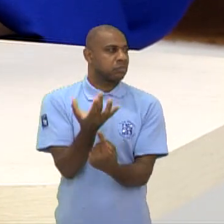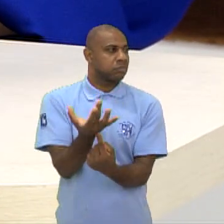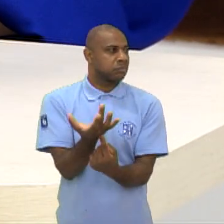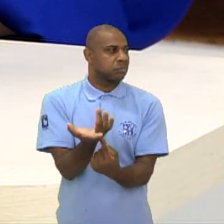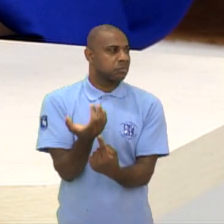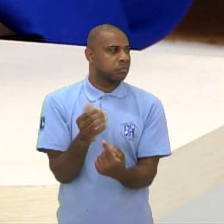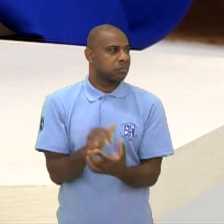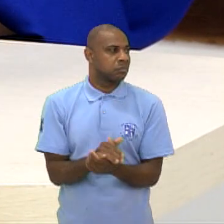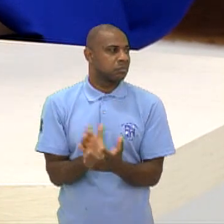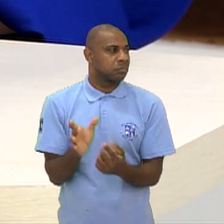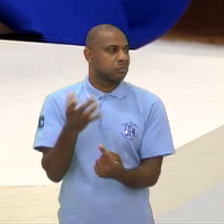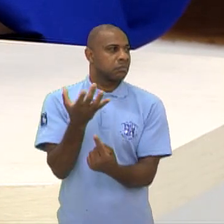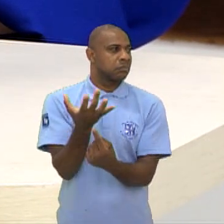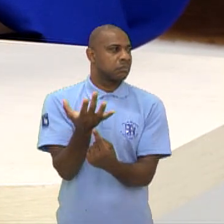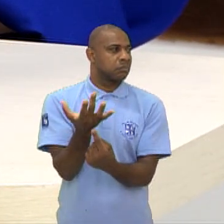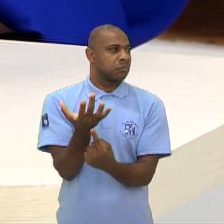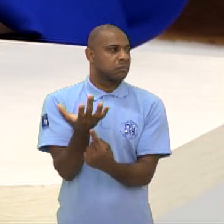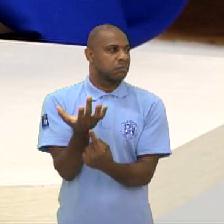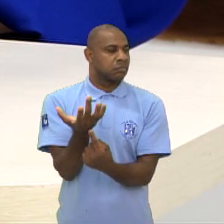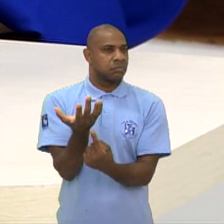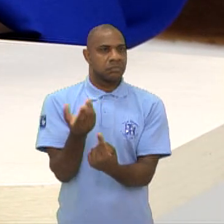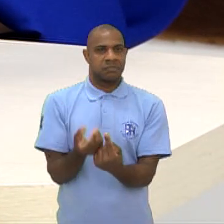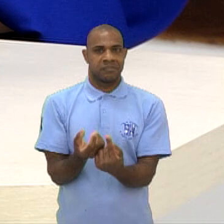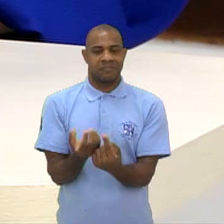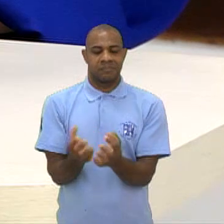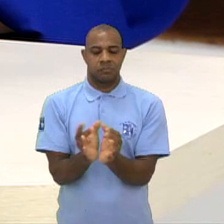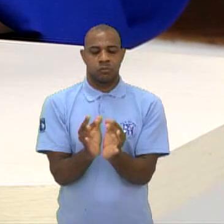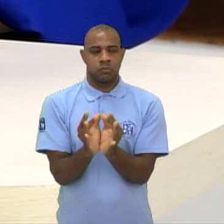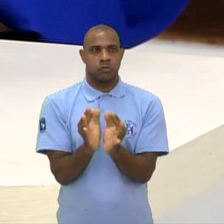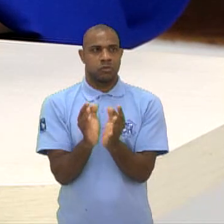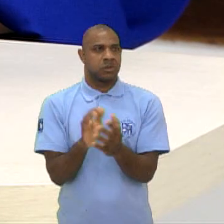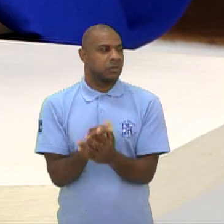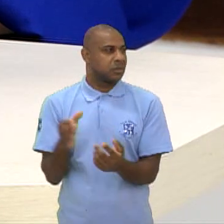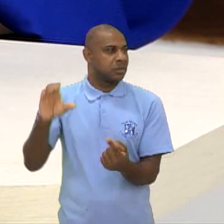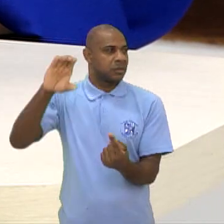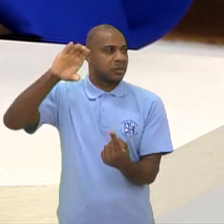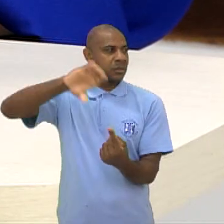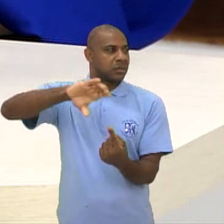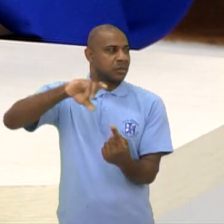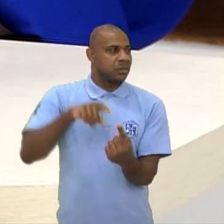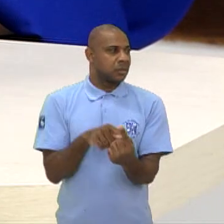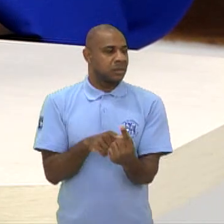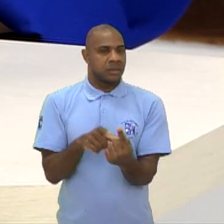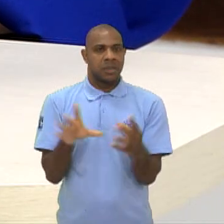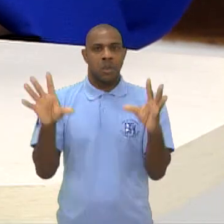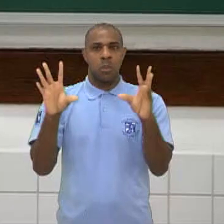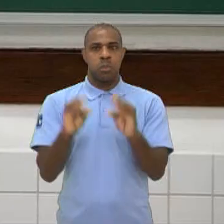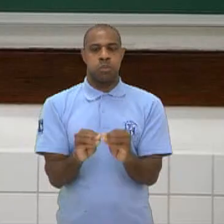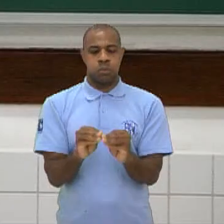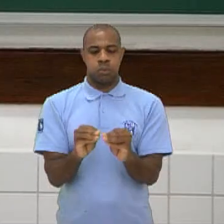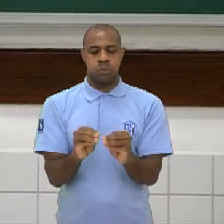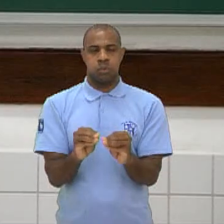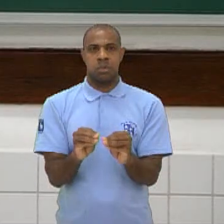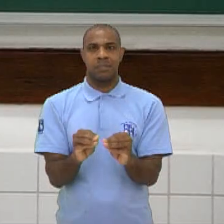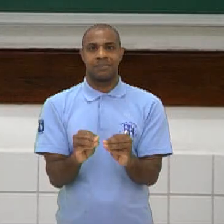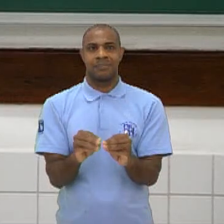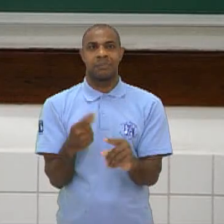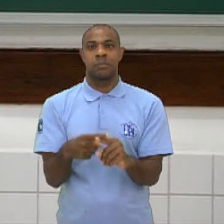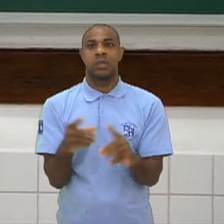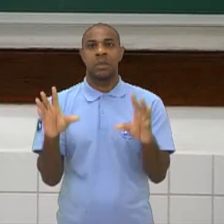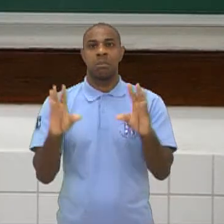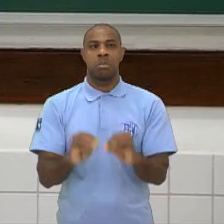ali a vela, tá queimando o copo da minha mãe, ficando preta ali, ela vai brigar comigo. Mas, enfim, apagou a vela. Por que isso acontece,